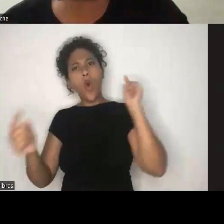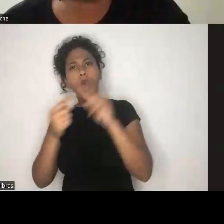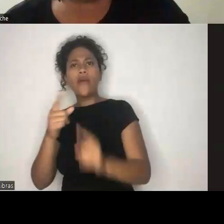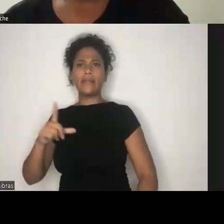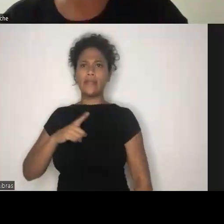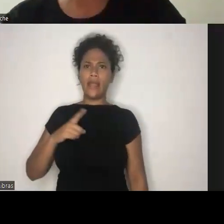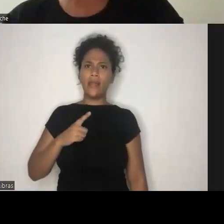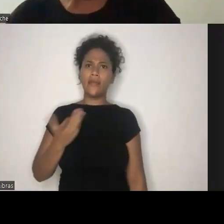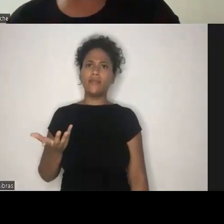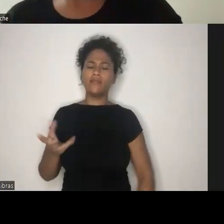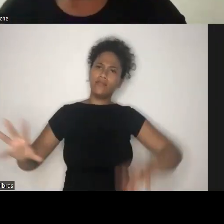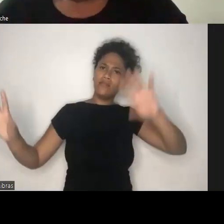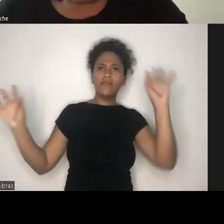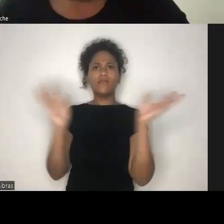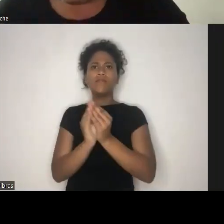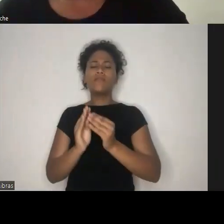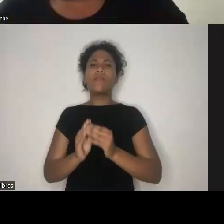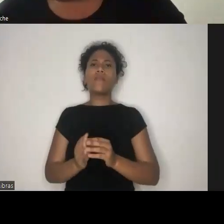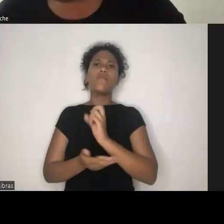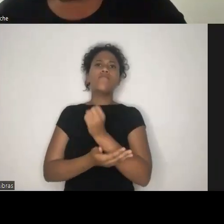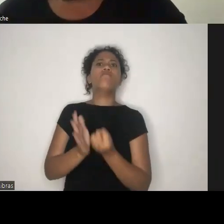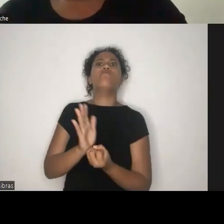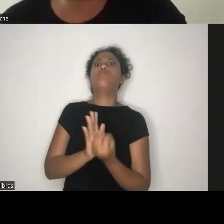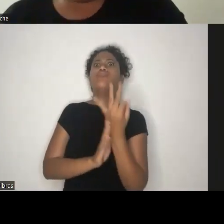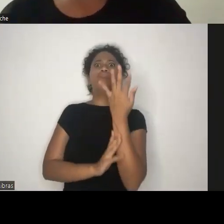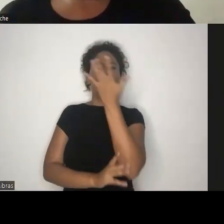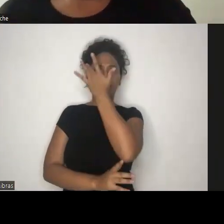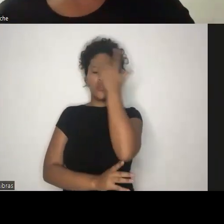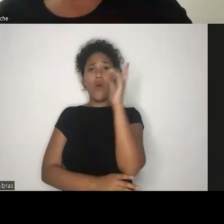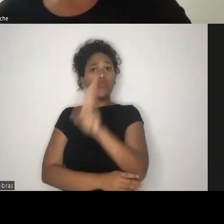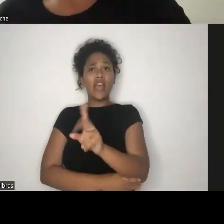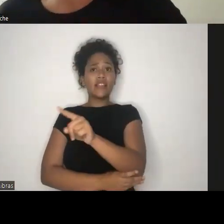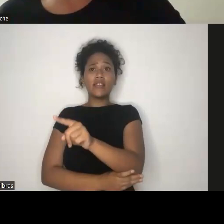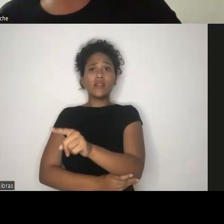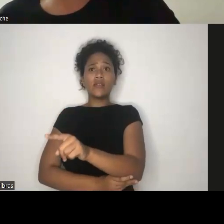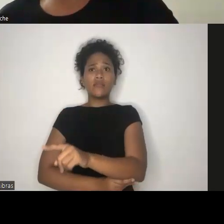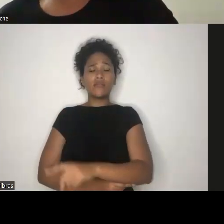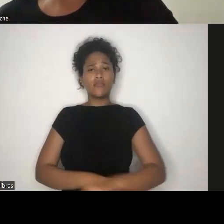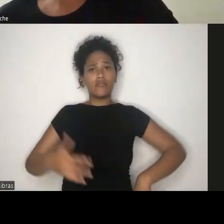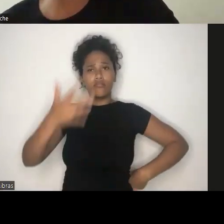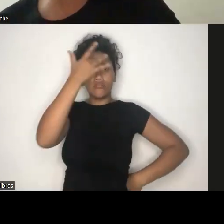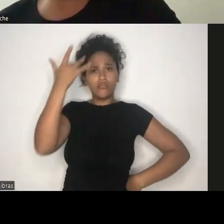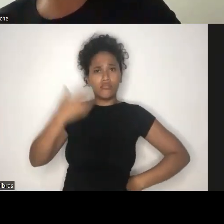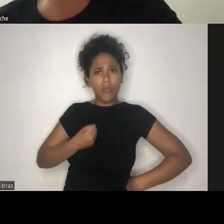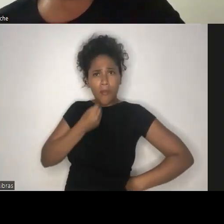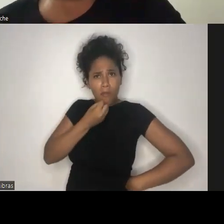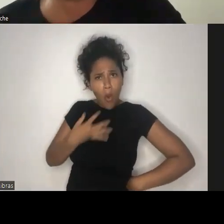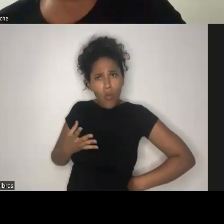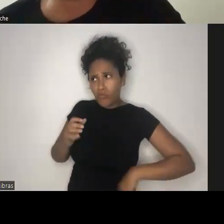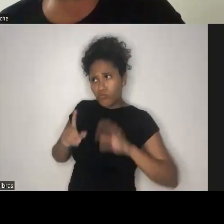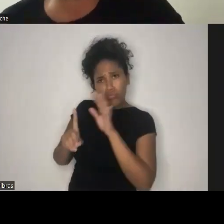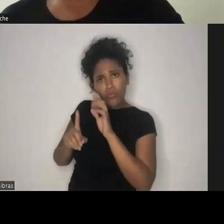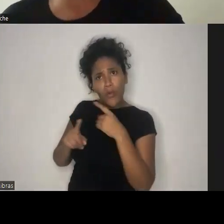redefinir milhares de pessoas usar essa academia e a gente não tá impactando elas para o bem porque elas estão fazendo